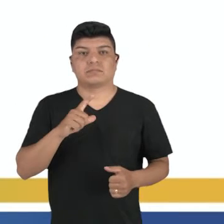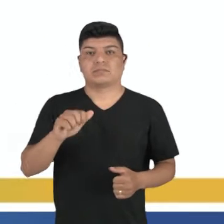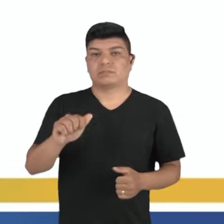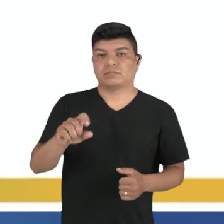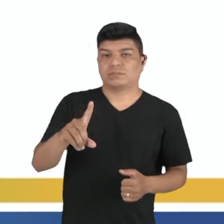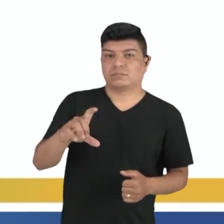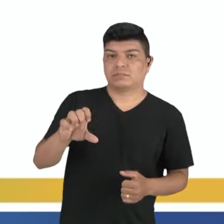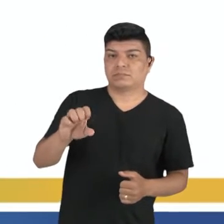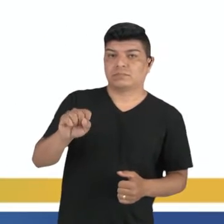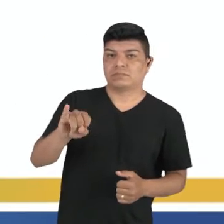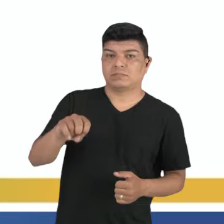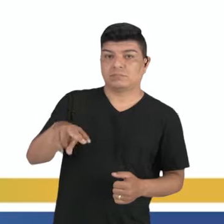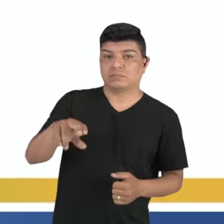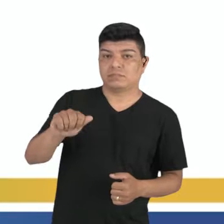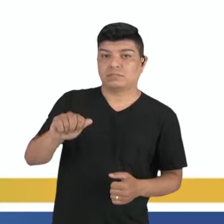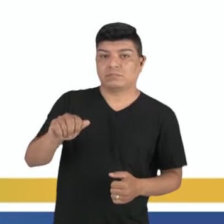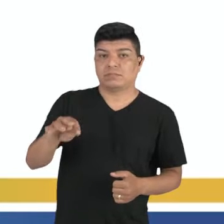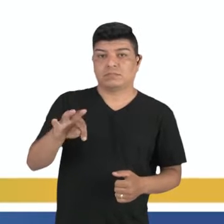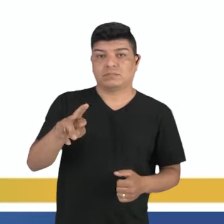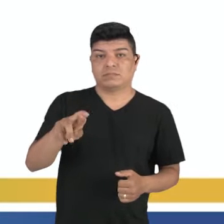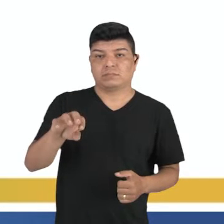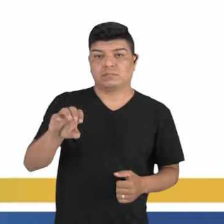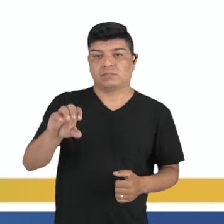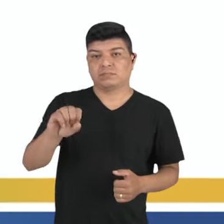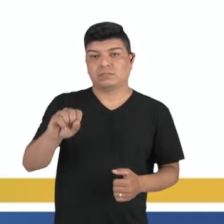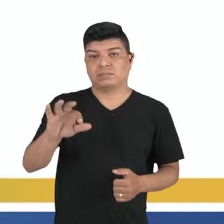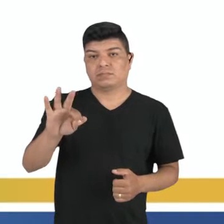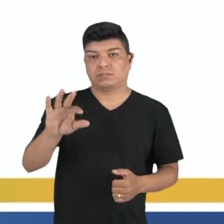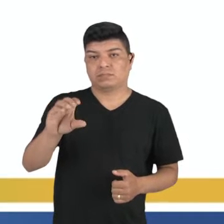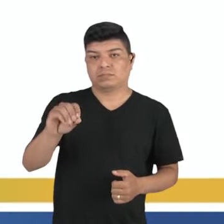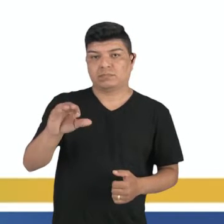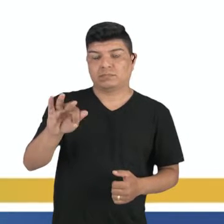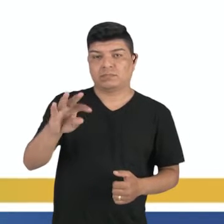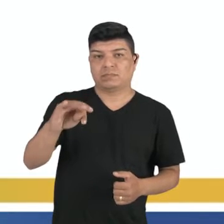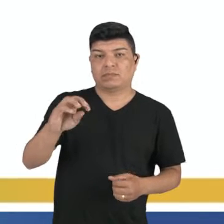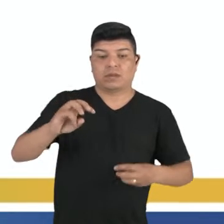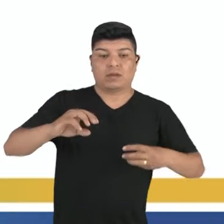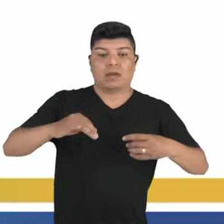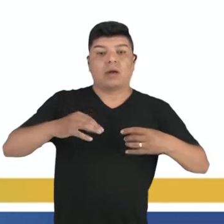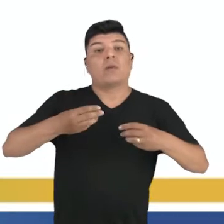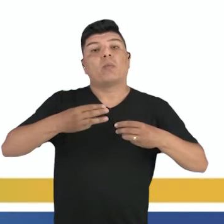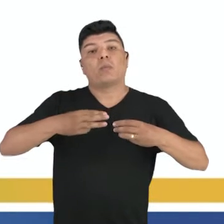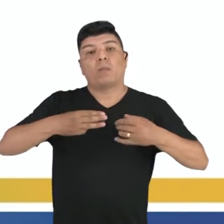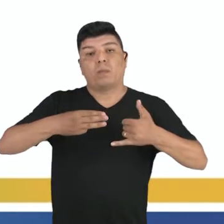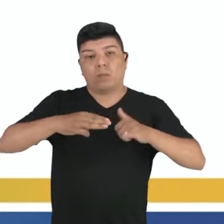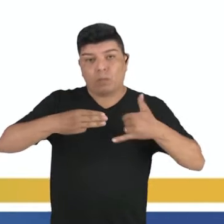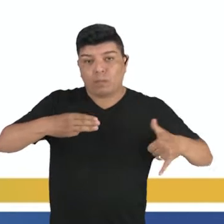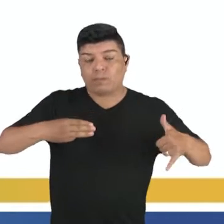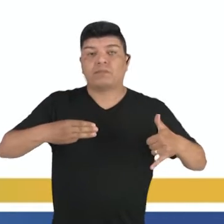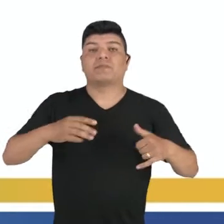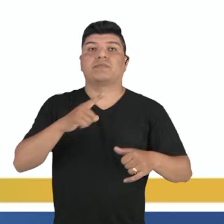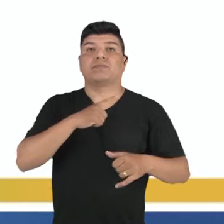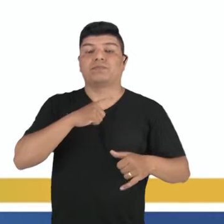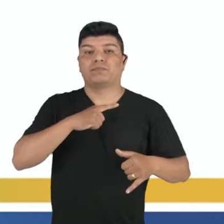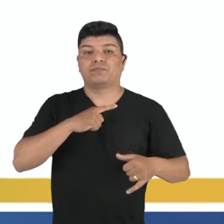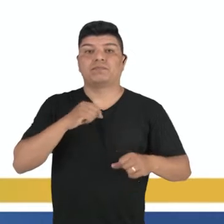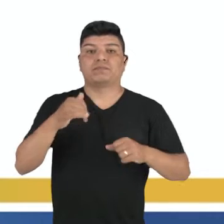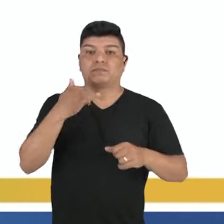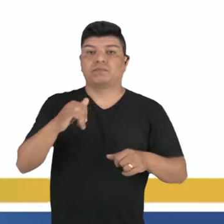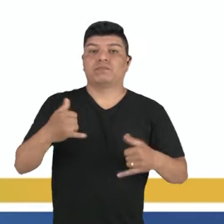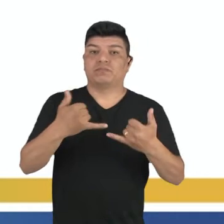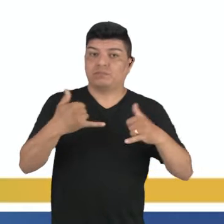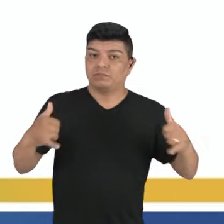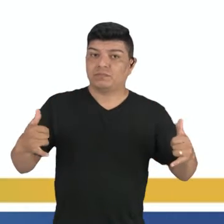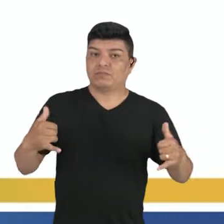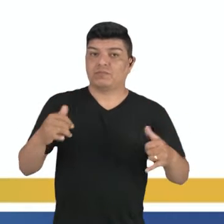adenosina trifosfato em que Arena sendo trifosfato ela é a molécula fundamental que dá energia para as células dos seres vivos